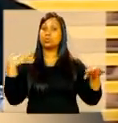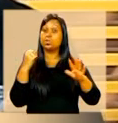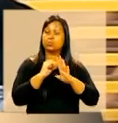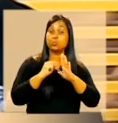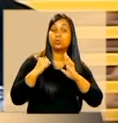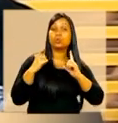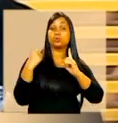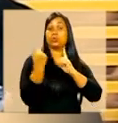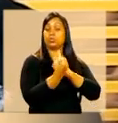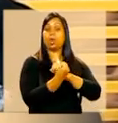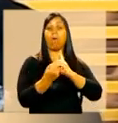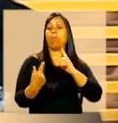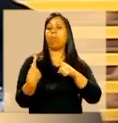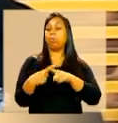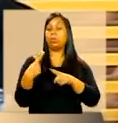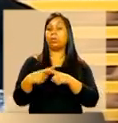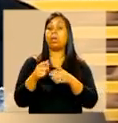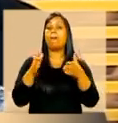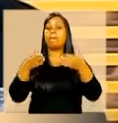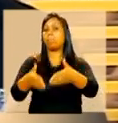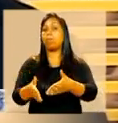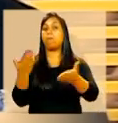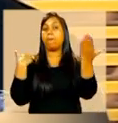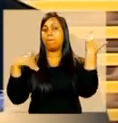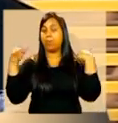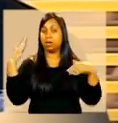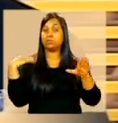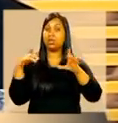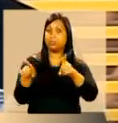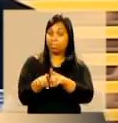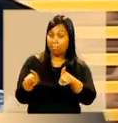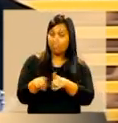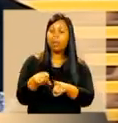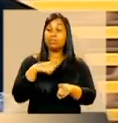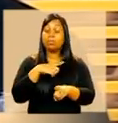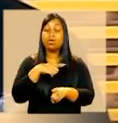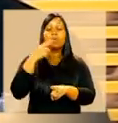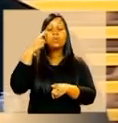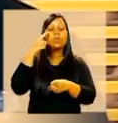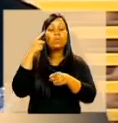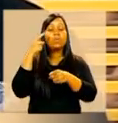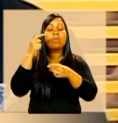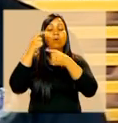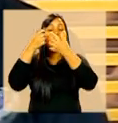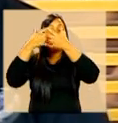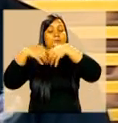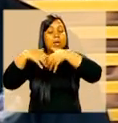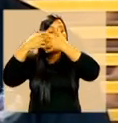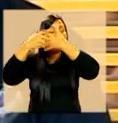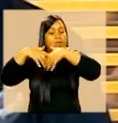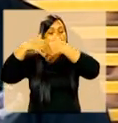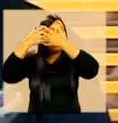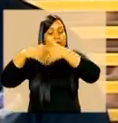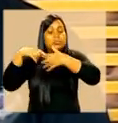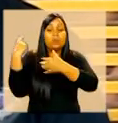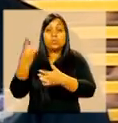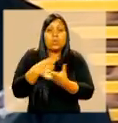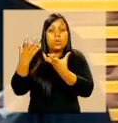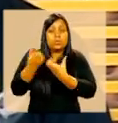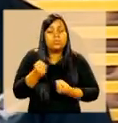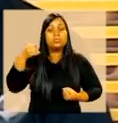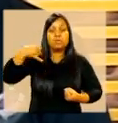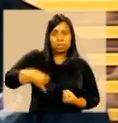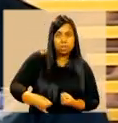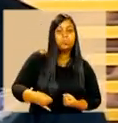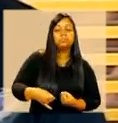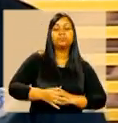ele não precisa ser uma coisa só relacionada ao lazer. Ele tem um papel questionador, ele tem um papel reflexivo e a gente abraça essas questões sim